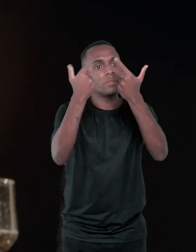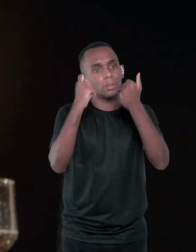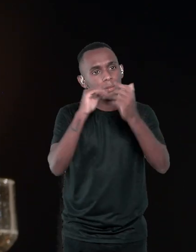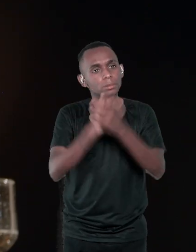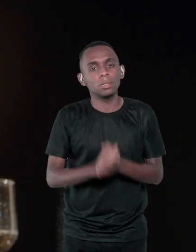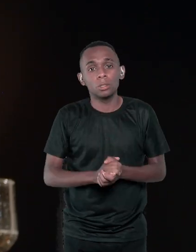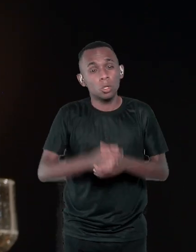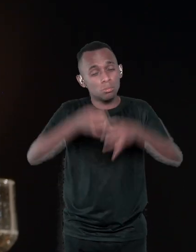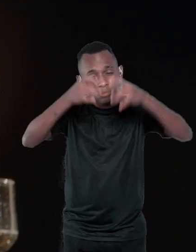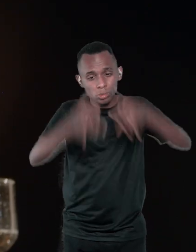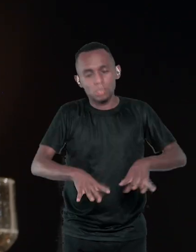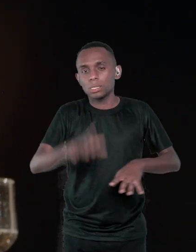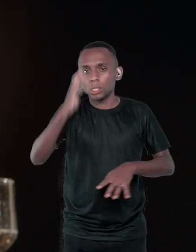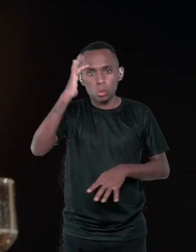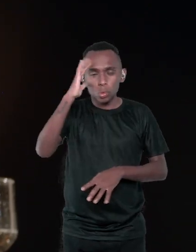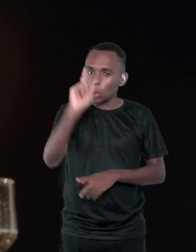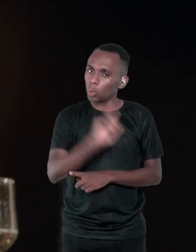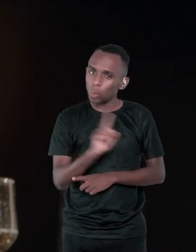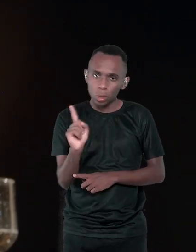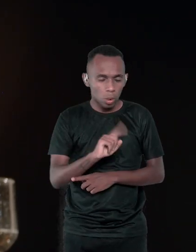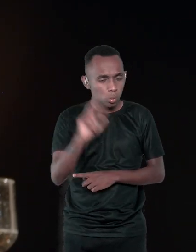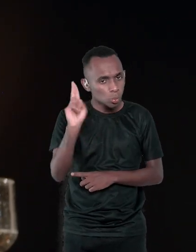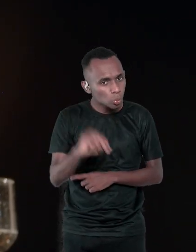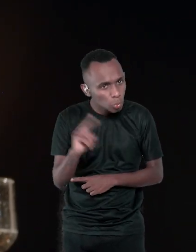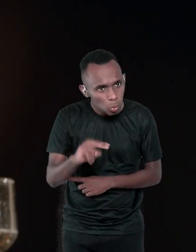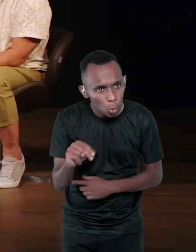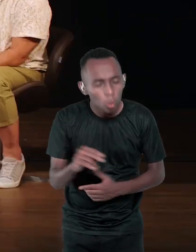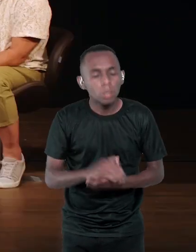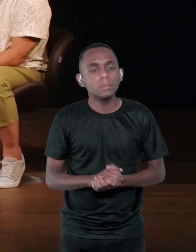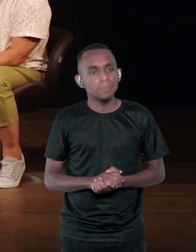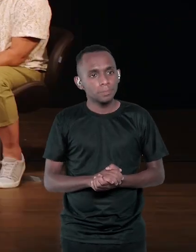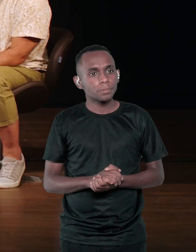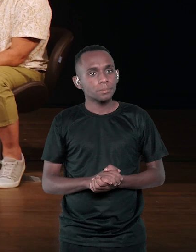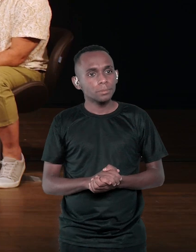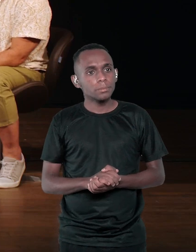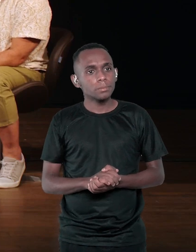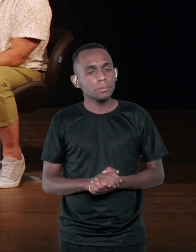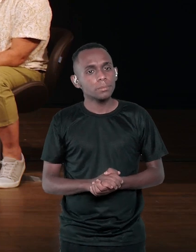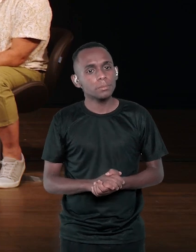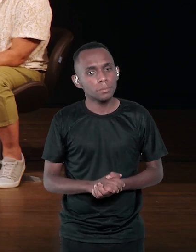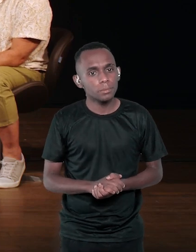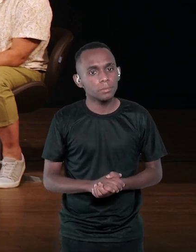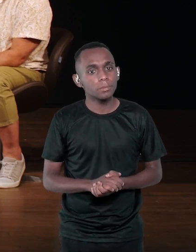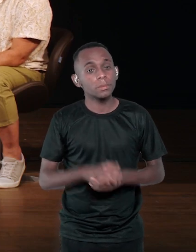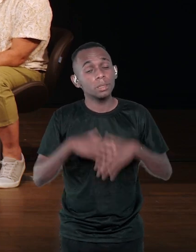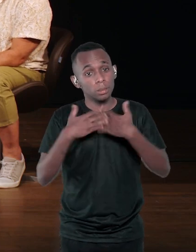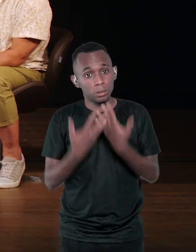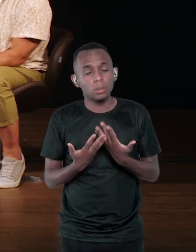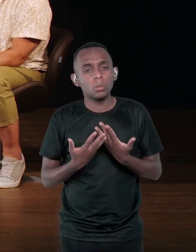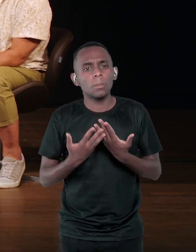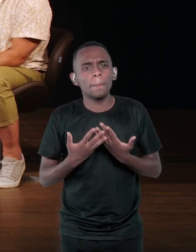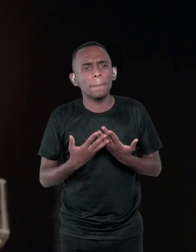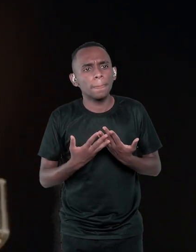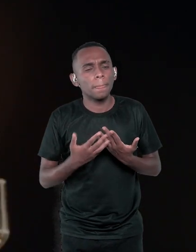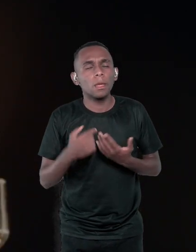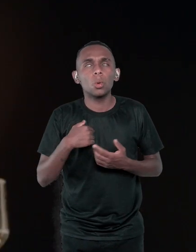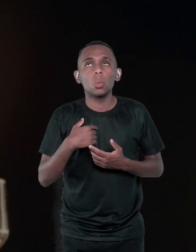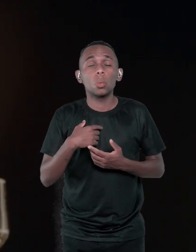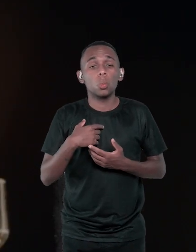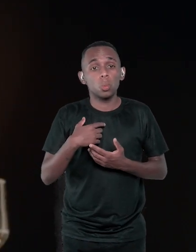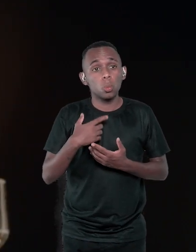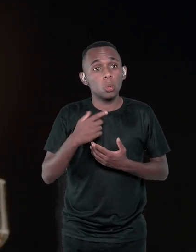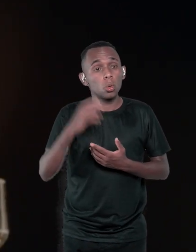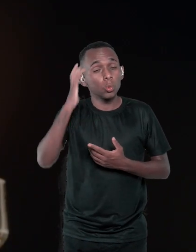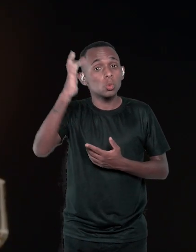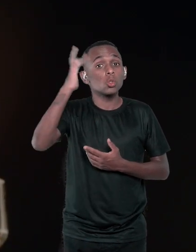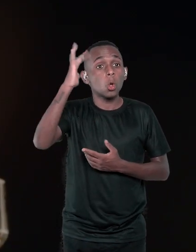não desistam dos sonhos, né? Não desista dos seus sonhos. E Lene falava uma coisa que eu adoto, que